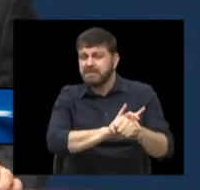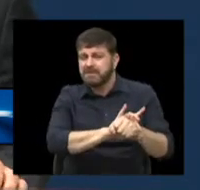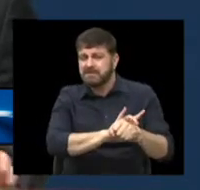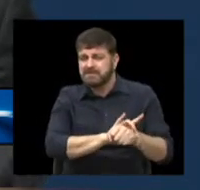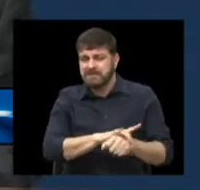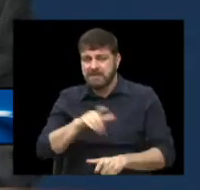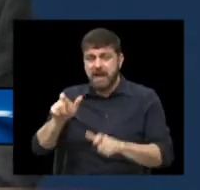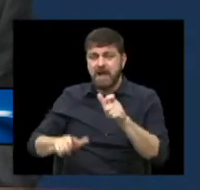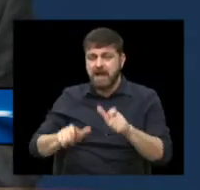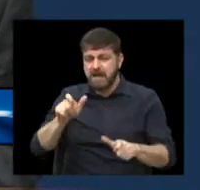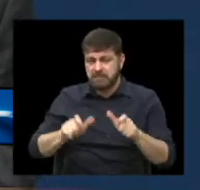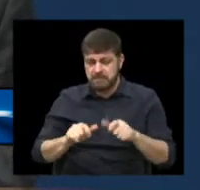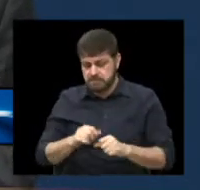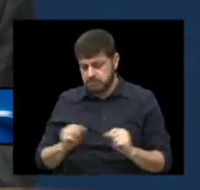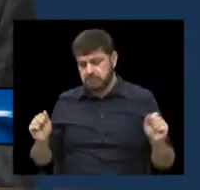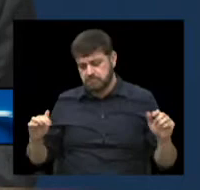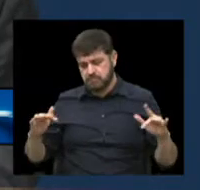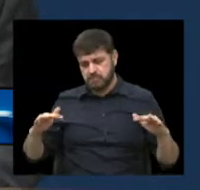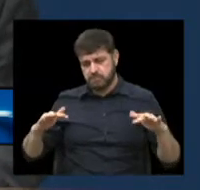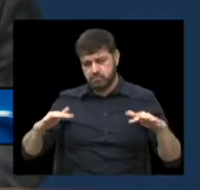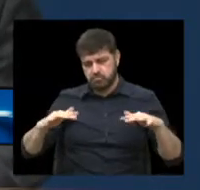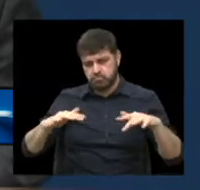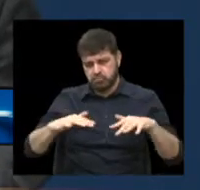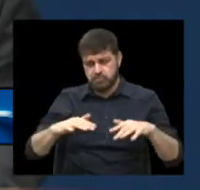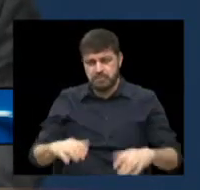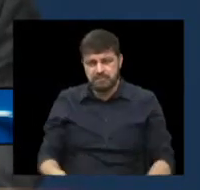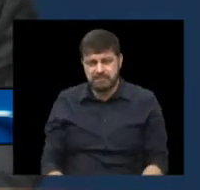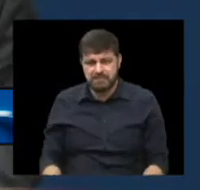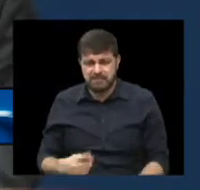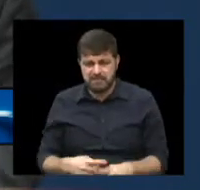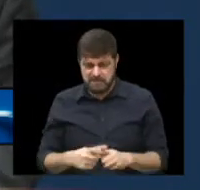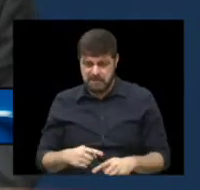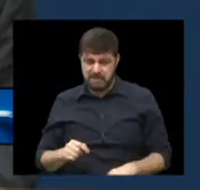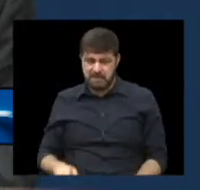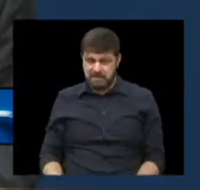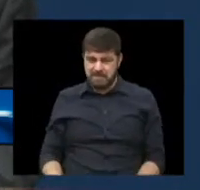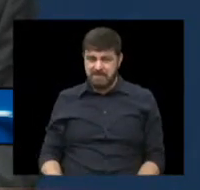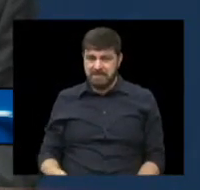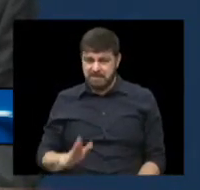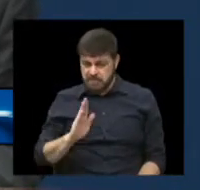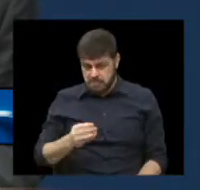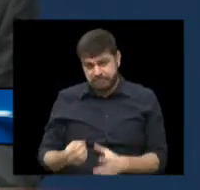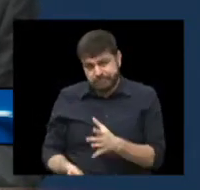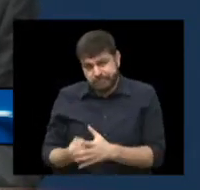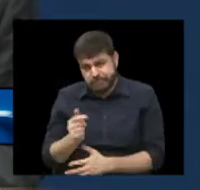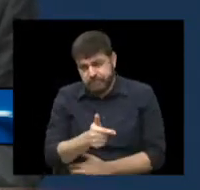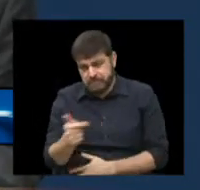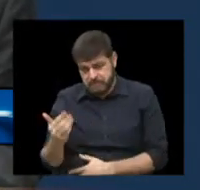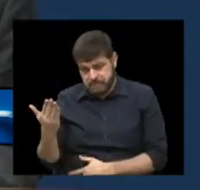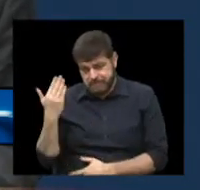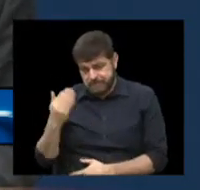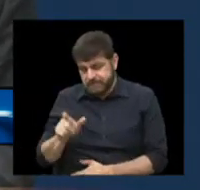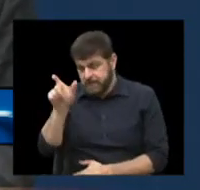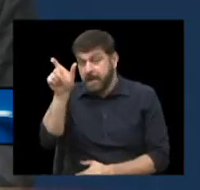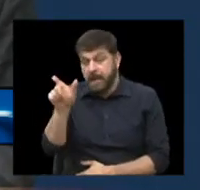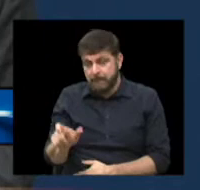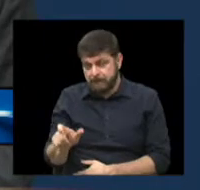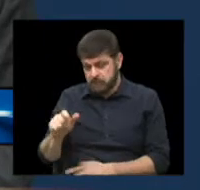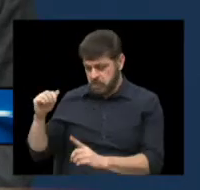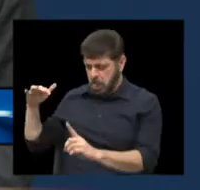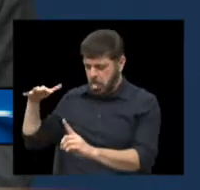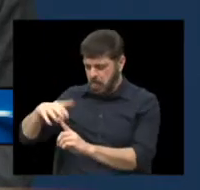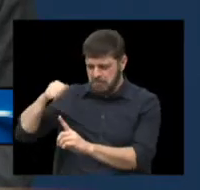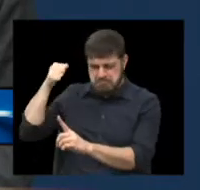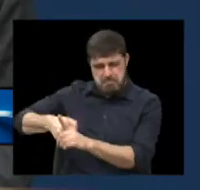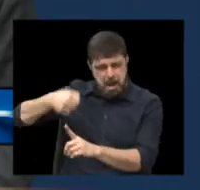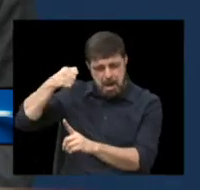dos usuários desse espaço. Haja vista o fato ocorrido na semana passada, no qual já me referi,